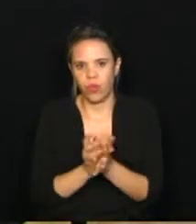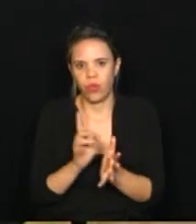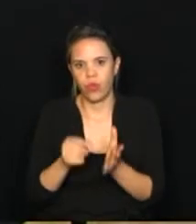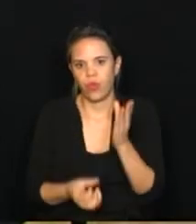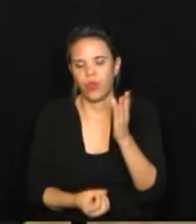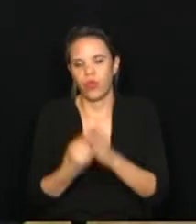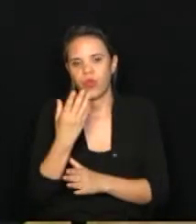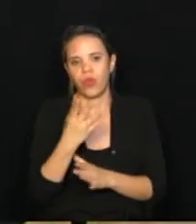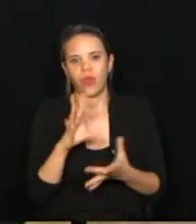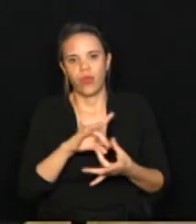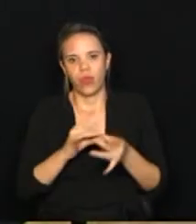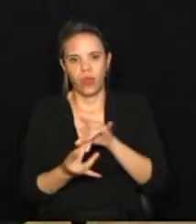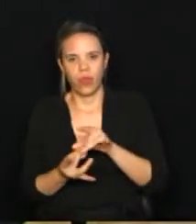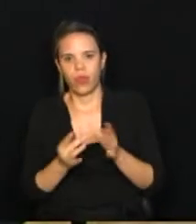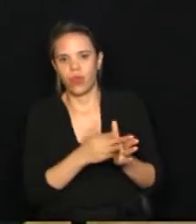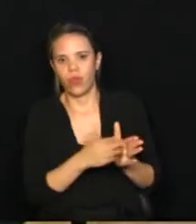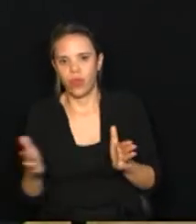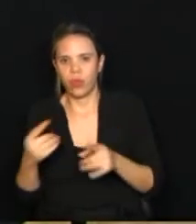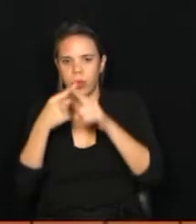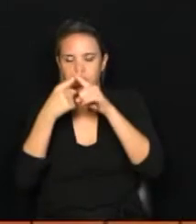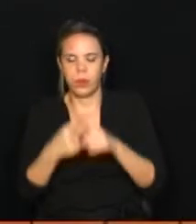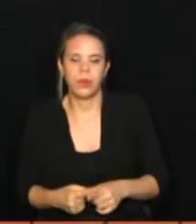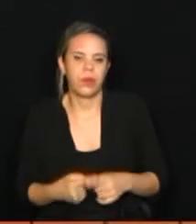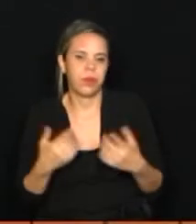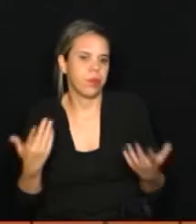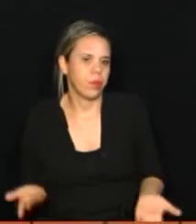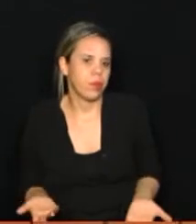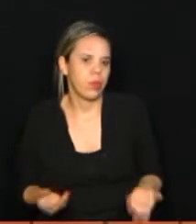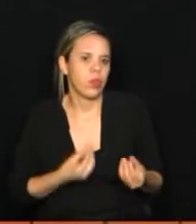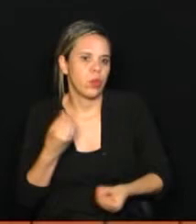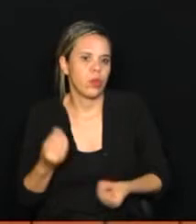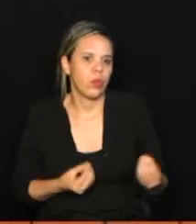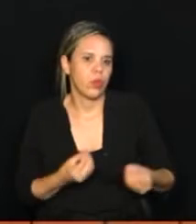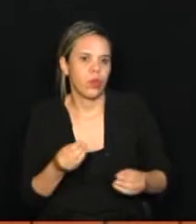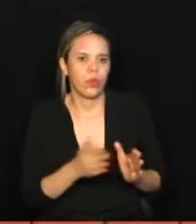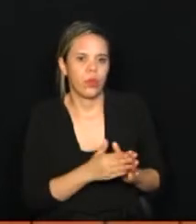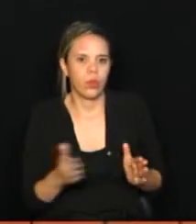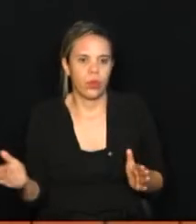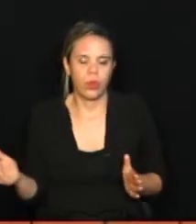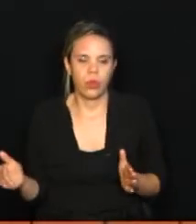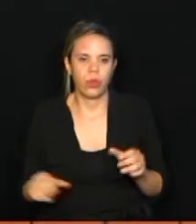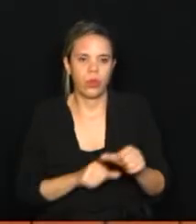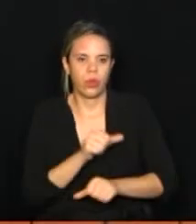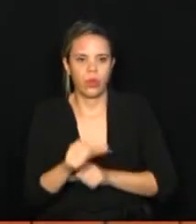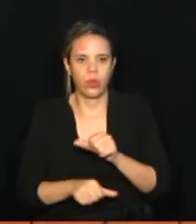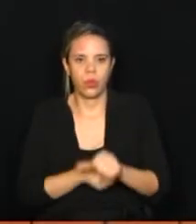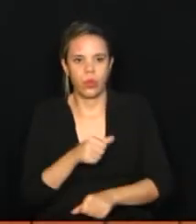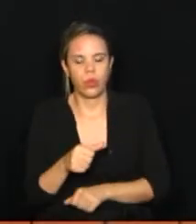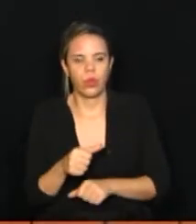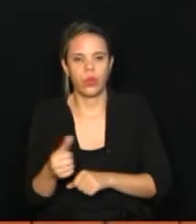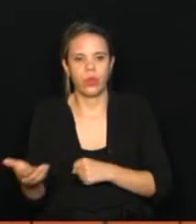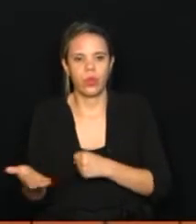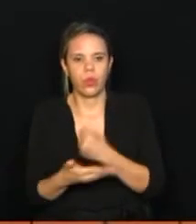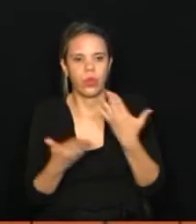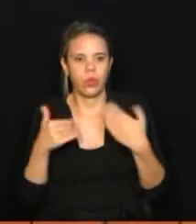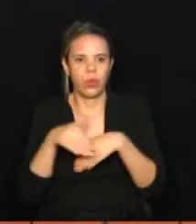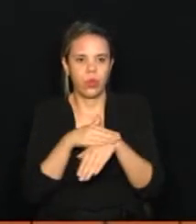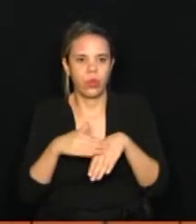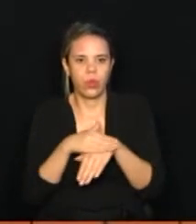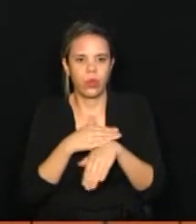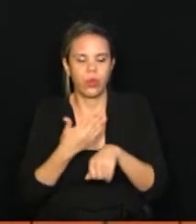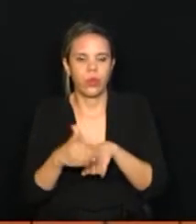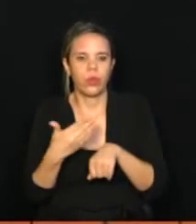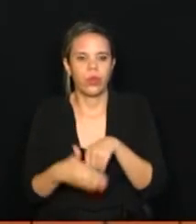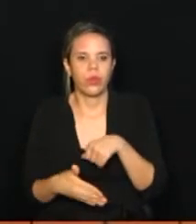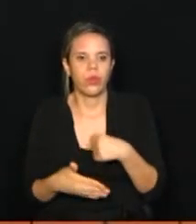foi encaixando ao longo da competição. Como é que foi esse período de transição? E é na base da conversa, na base do